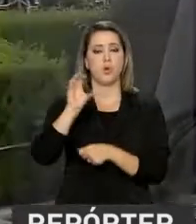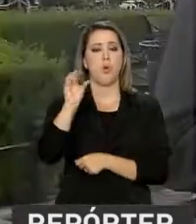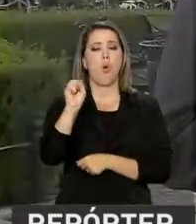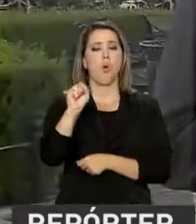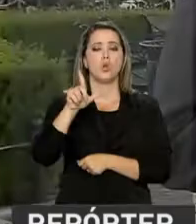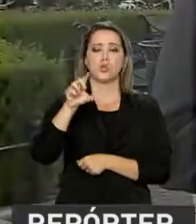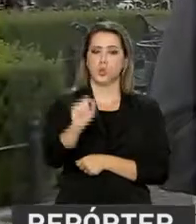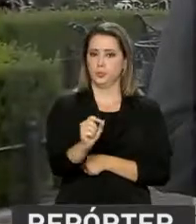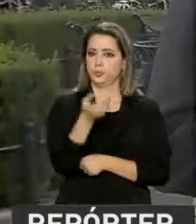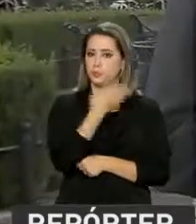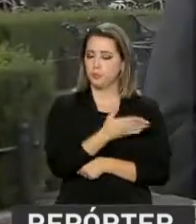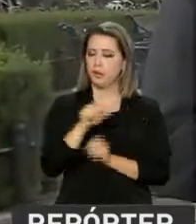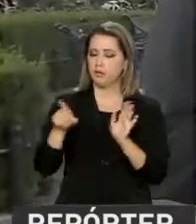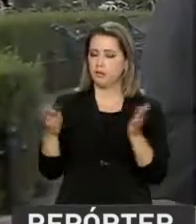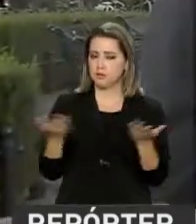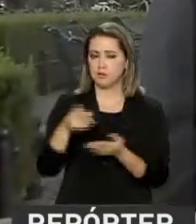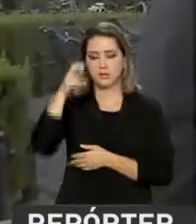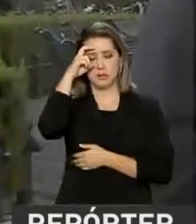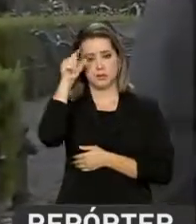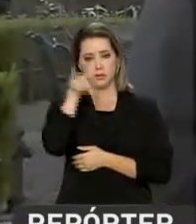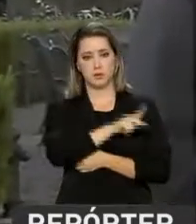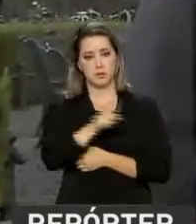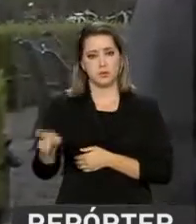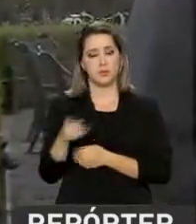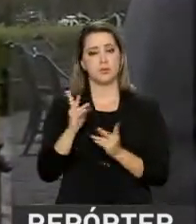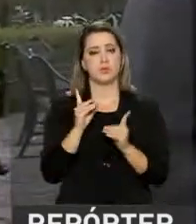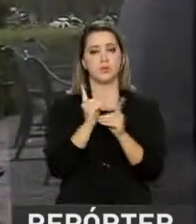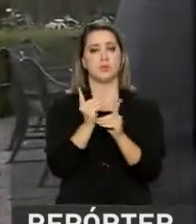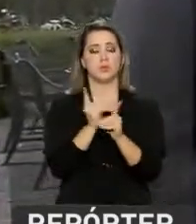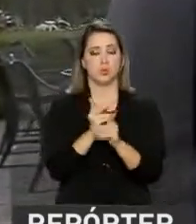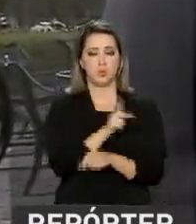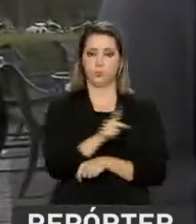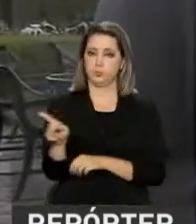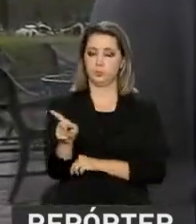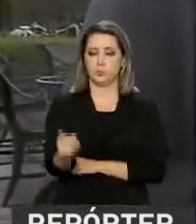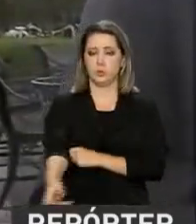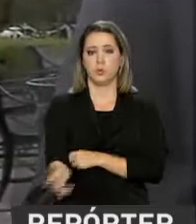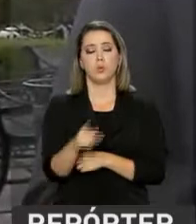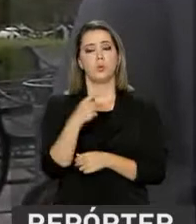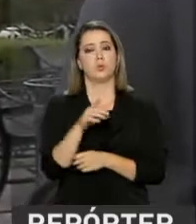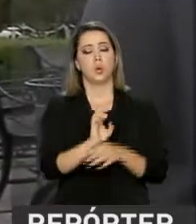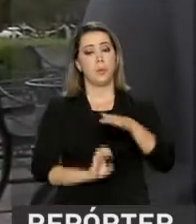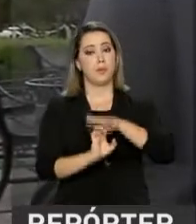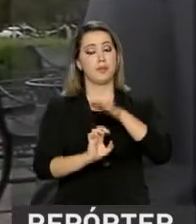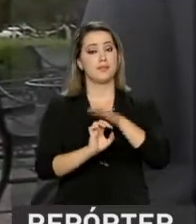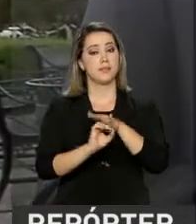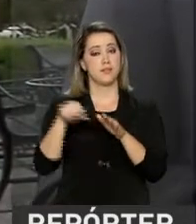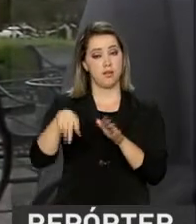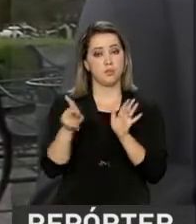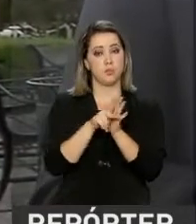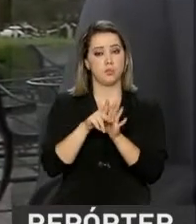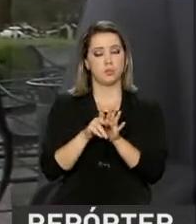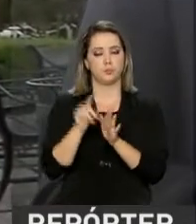Oslo. Nesta quinta-feira, o presidente Michel Temer se encontra com empresários noruegueses. Segundo o Banco Central,